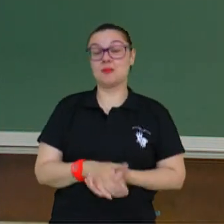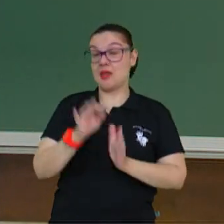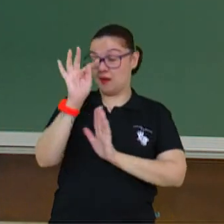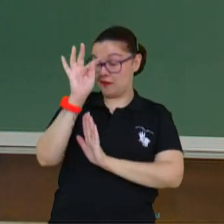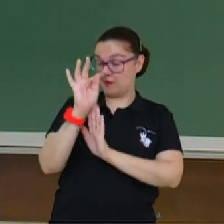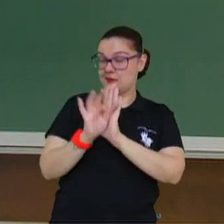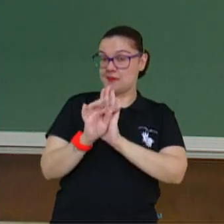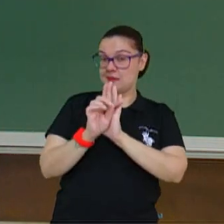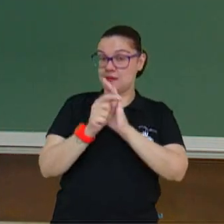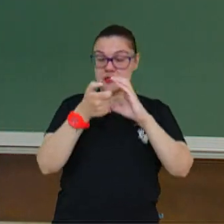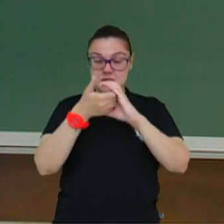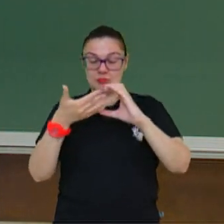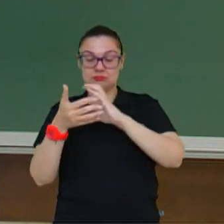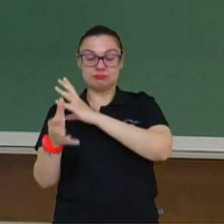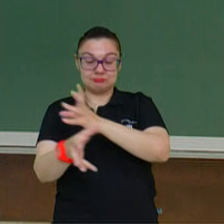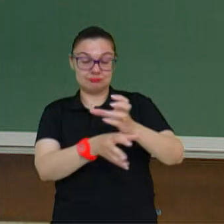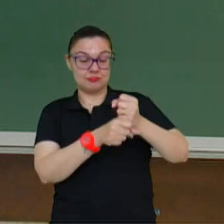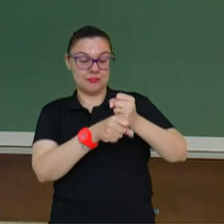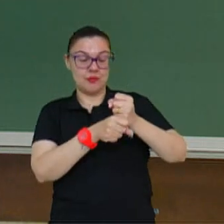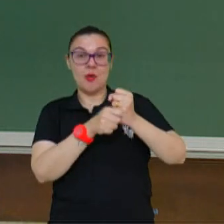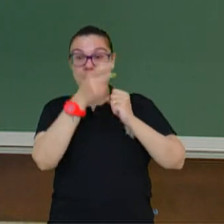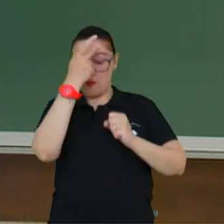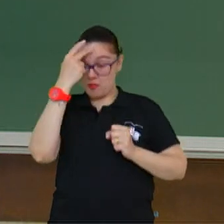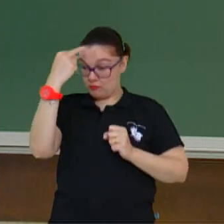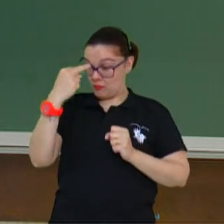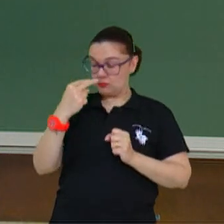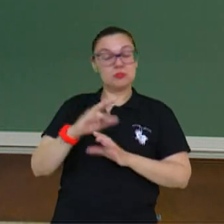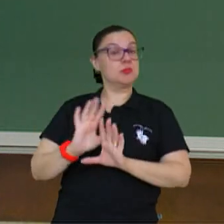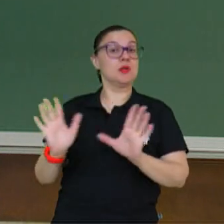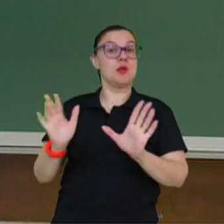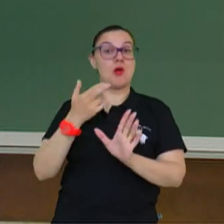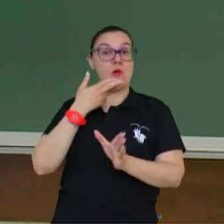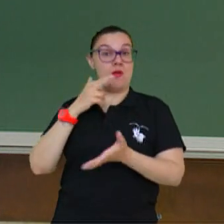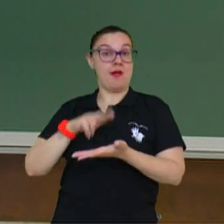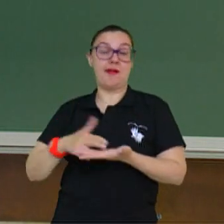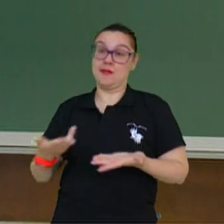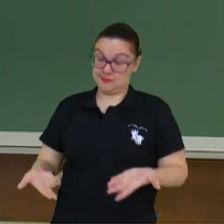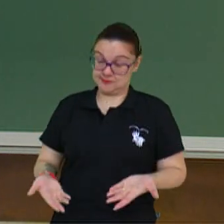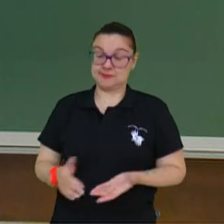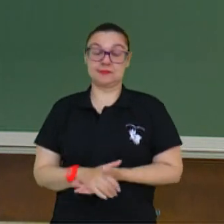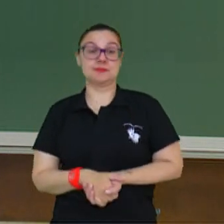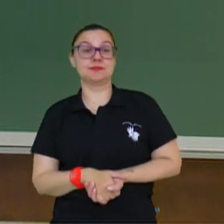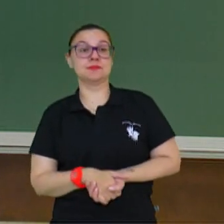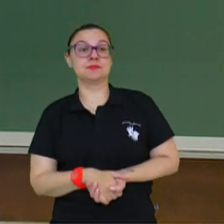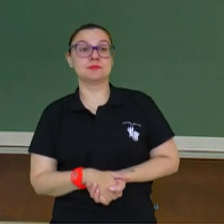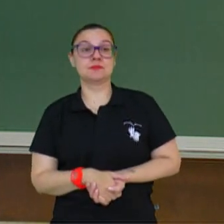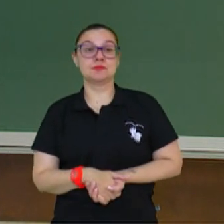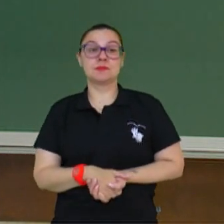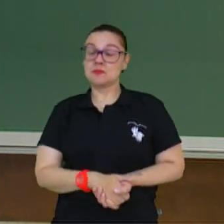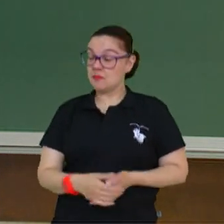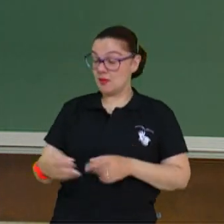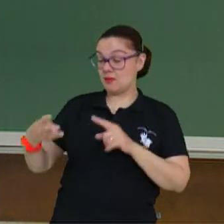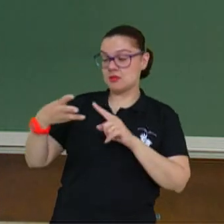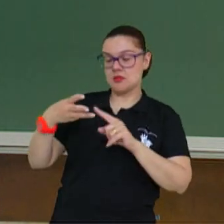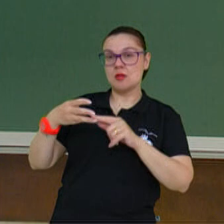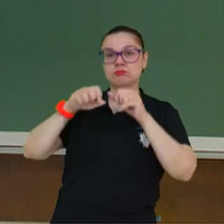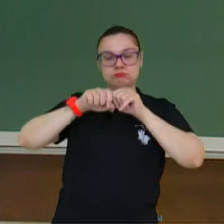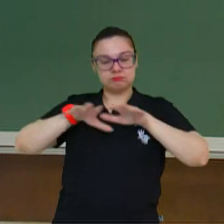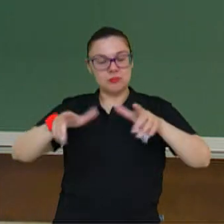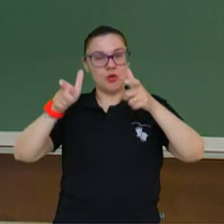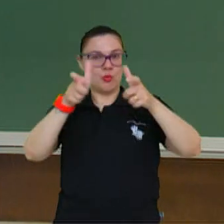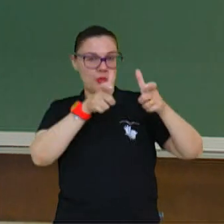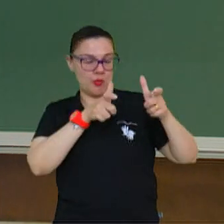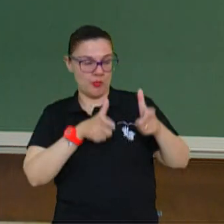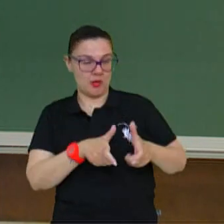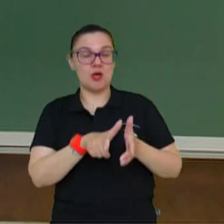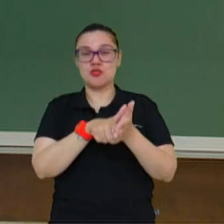texto que se caracteriza por envolver remetente e destinatário? Não, não se trata disso. Publicado em diversos veículos, sim. Jornais,